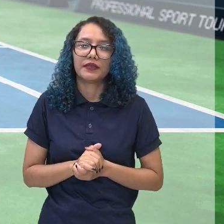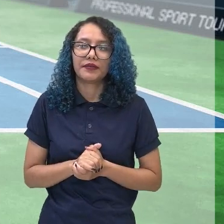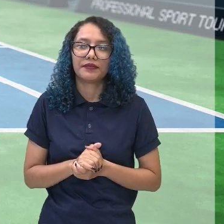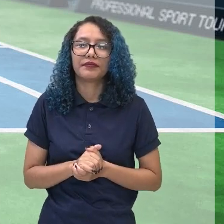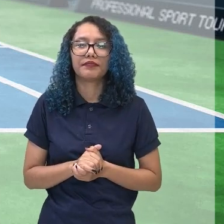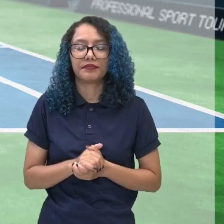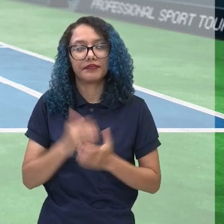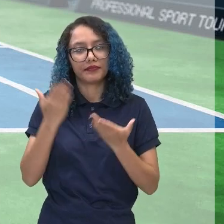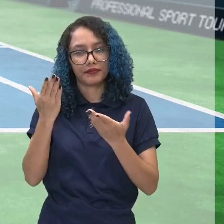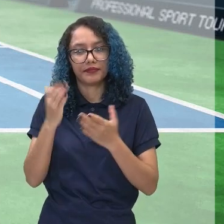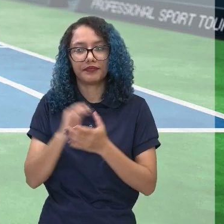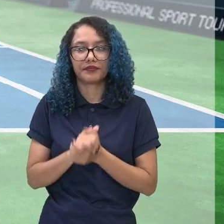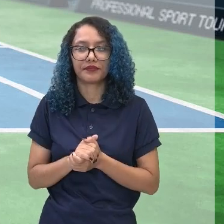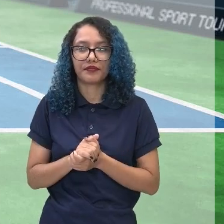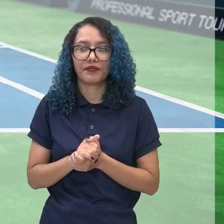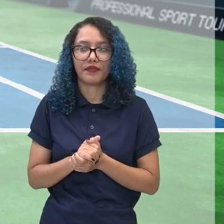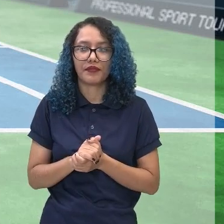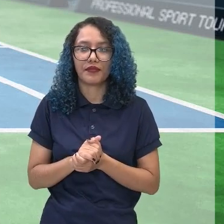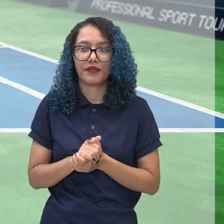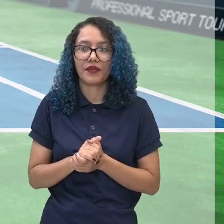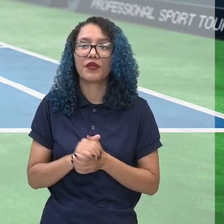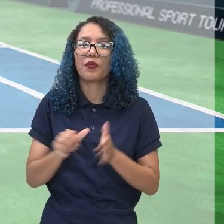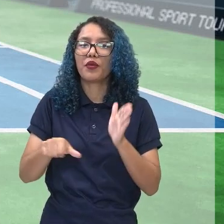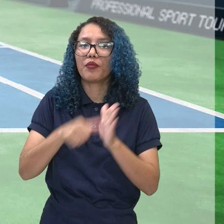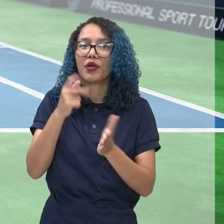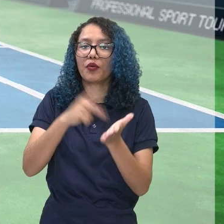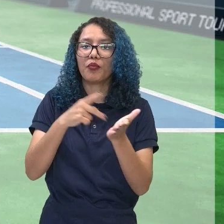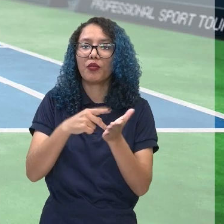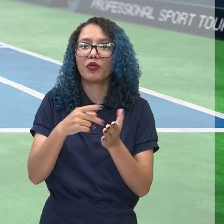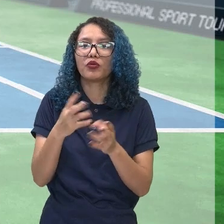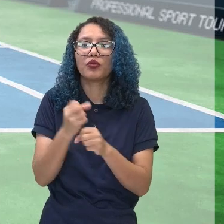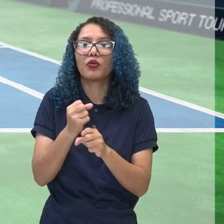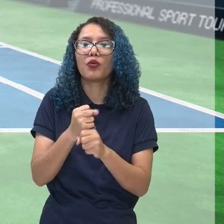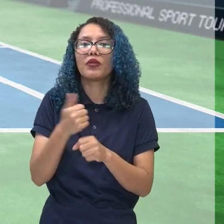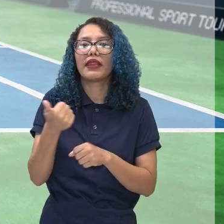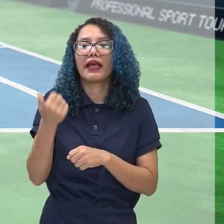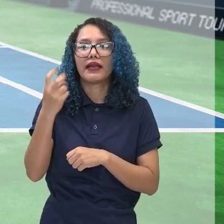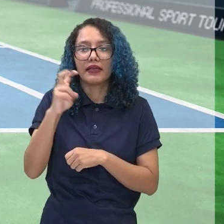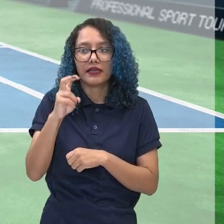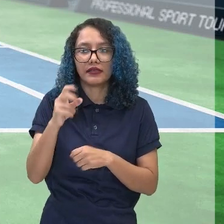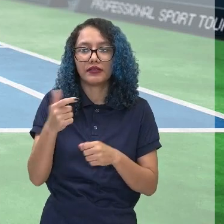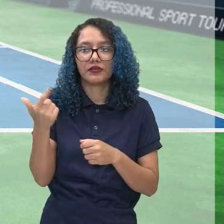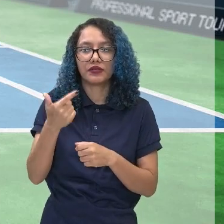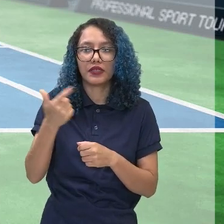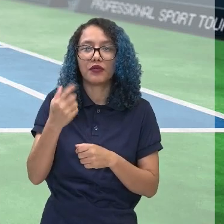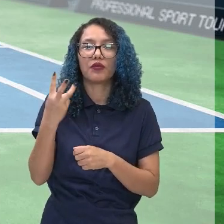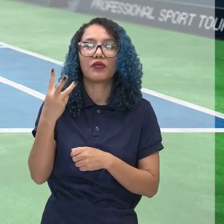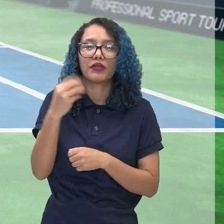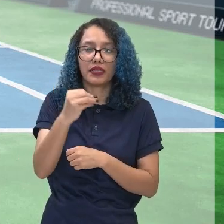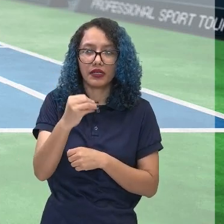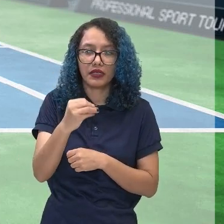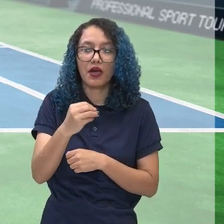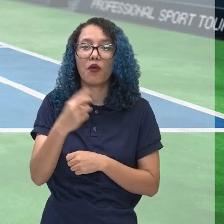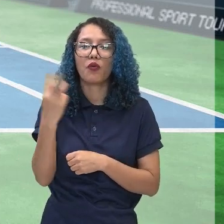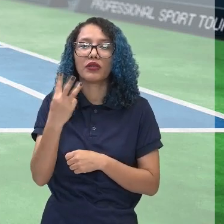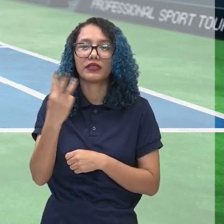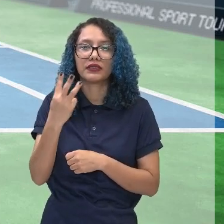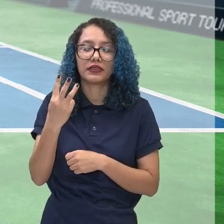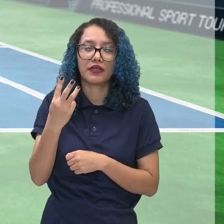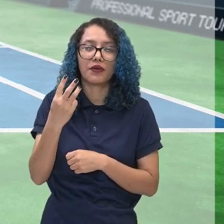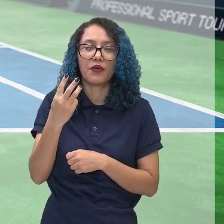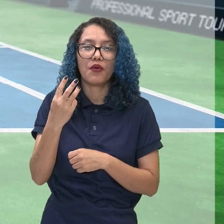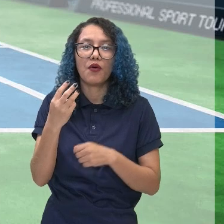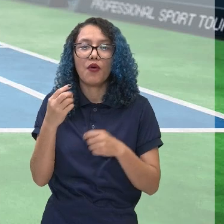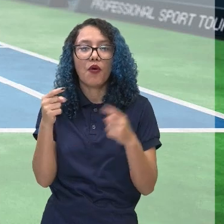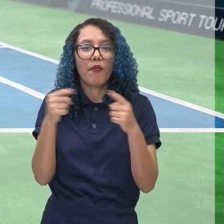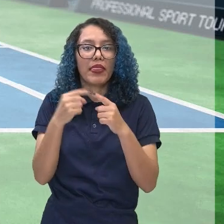sequência. O primeiro ponto ele vai valer 15 pontos, o segundo vai valer 30 pontos, o terceiro 40 pontos e por